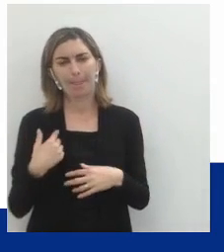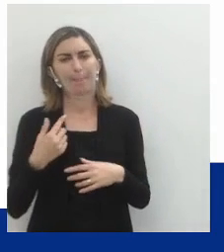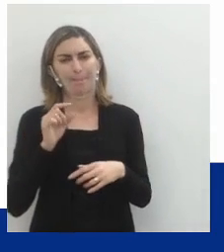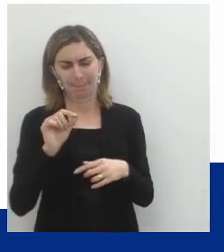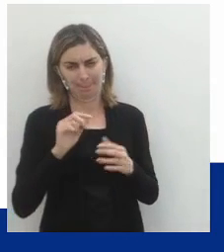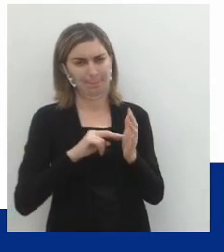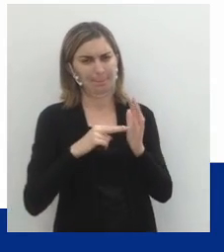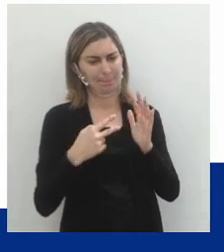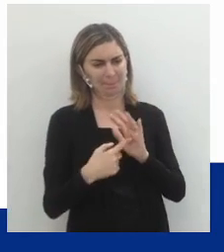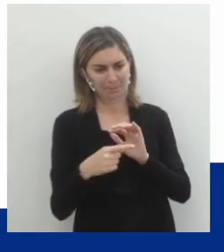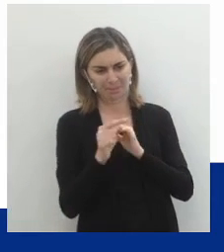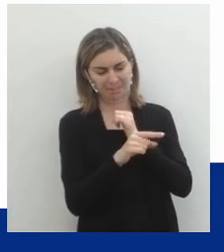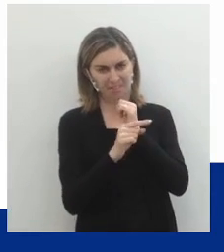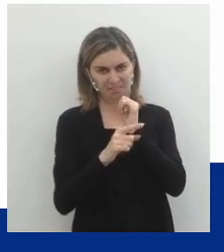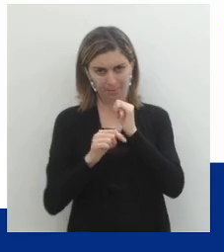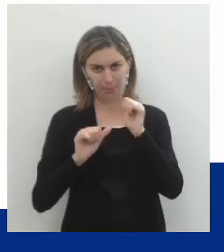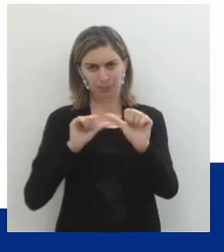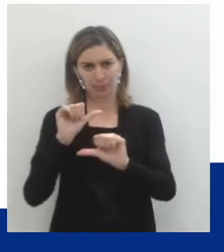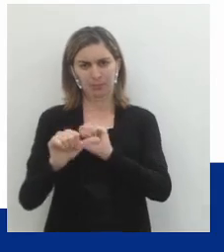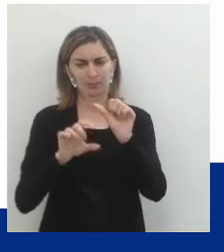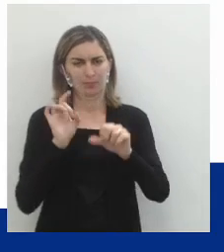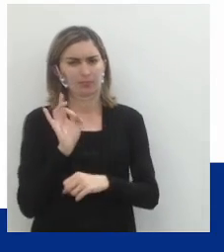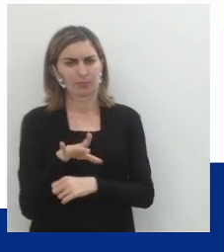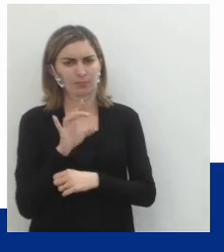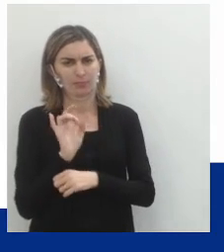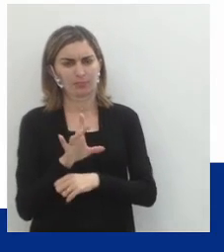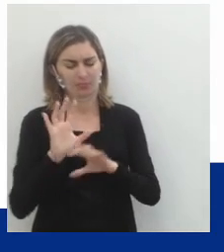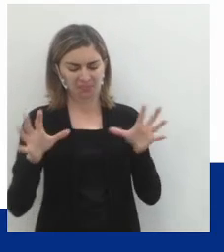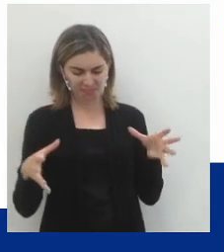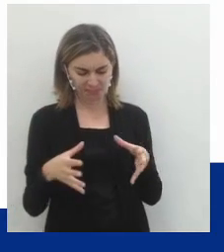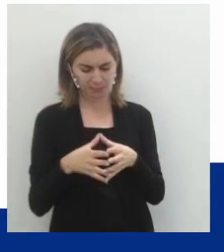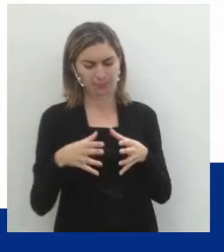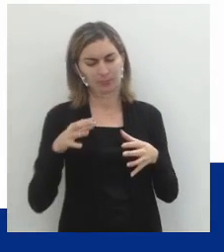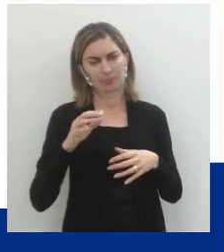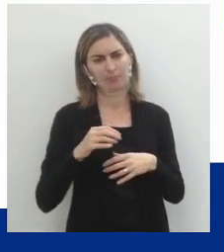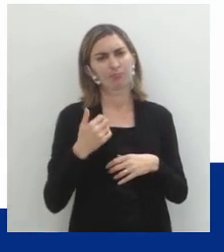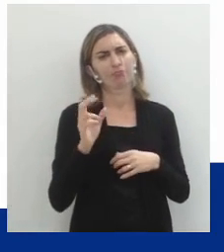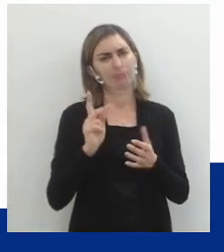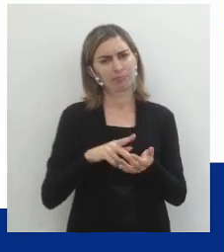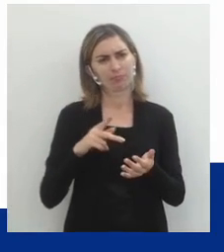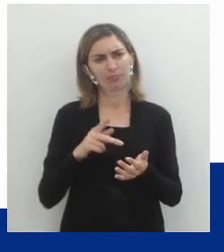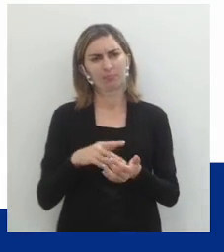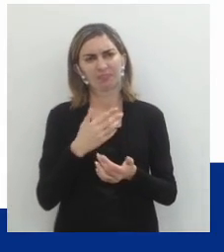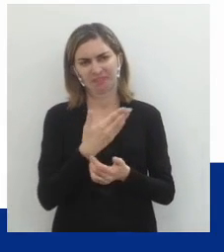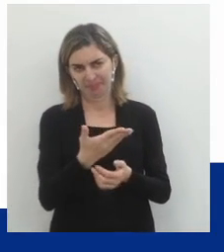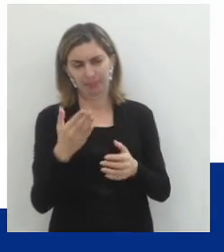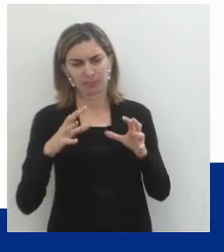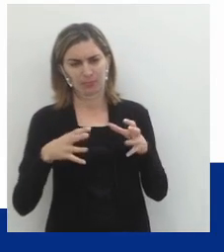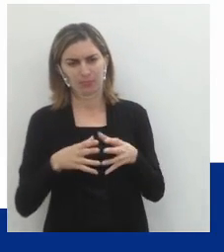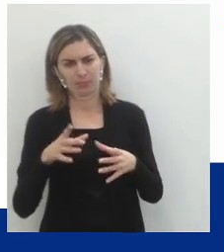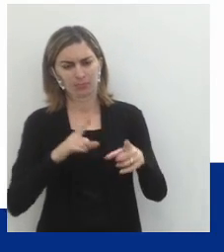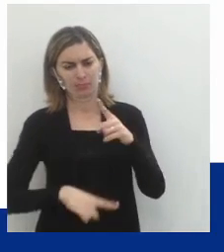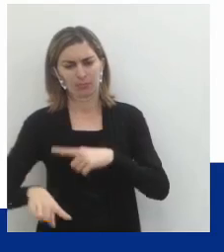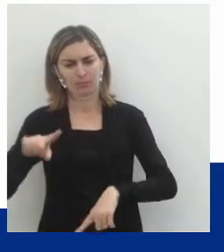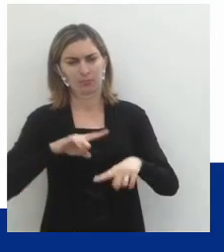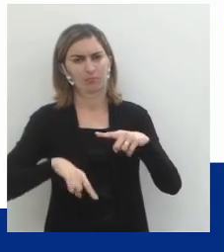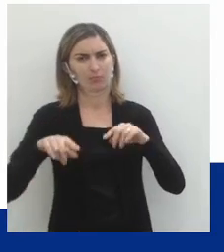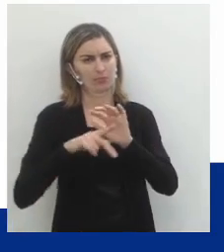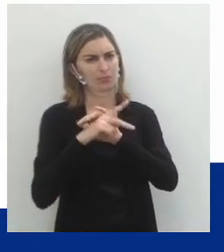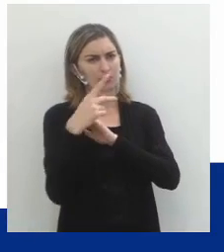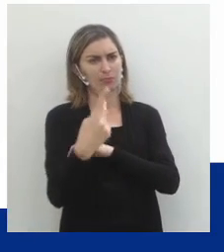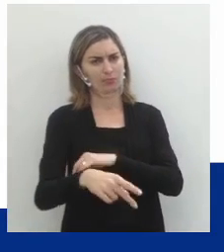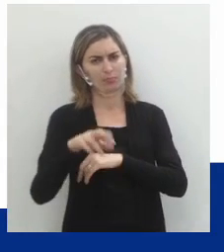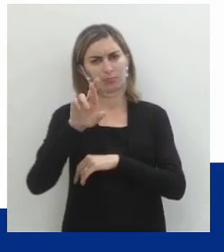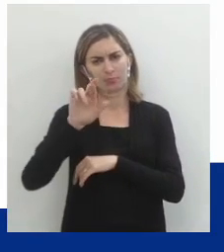essa situação modifica somente o conjunto de imagem. Verdade, galera. Olha, o conjunto domínio é o próprio